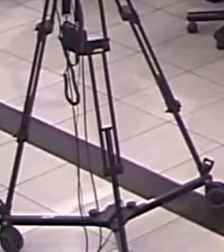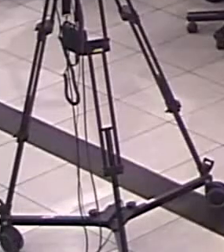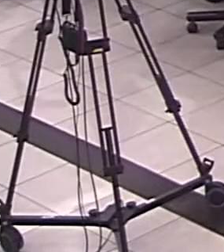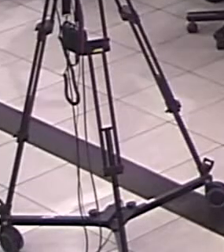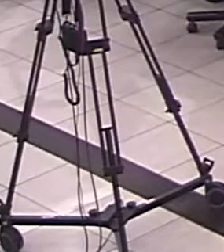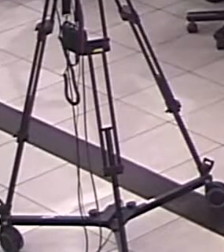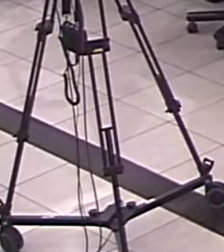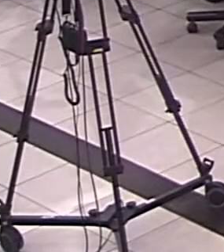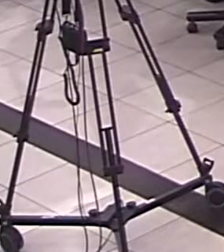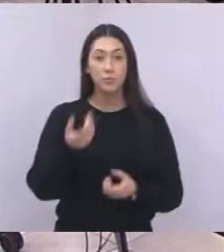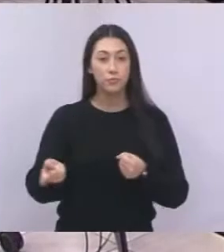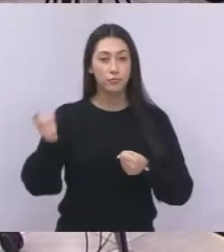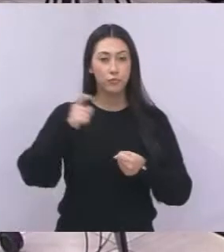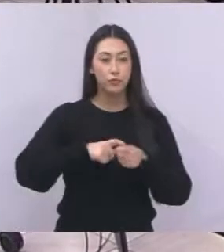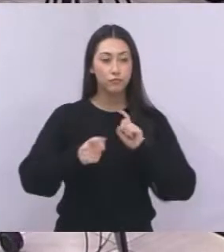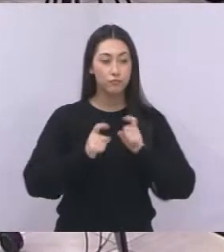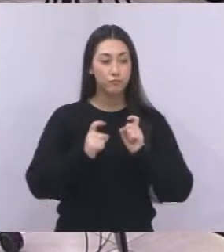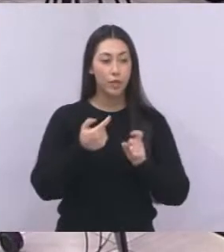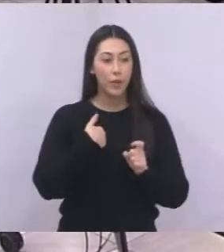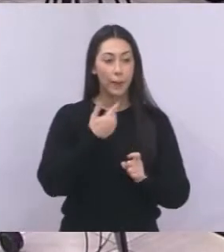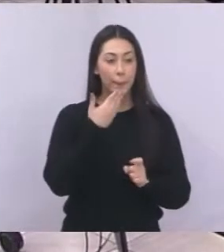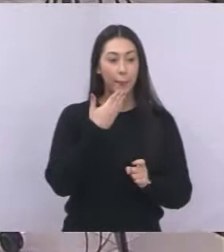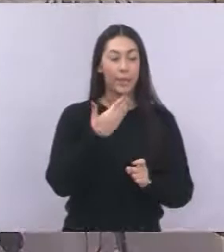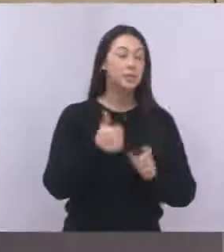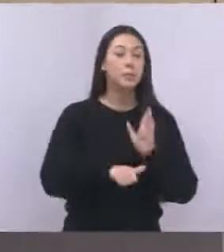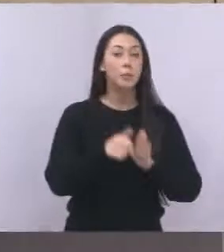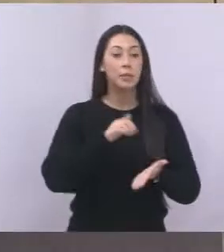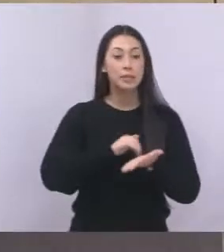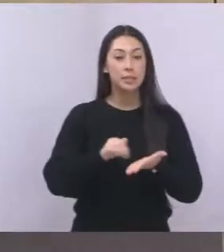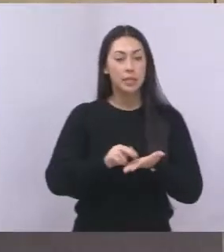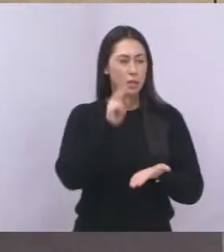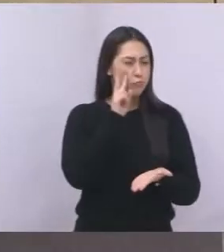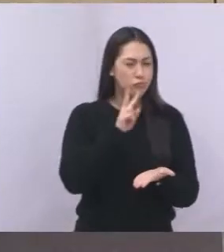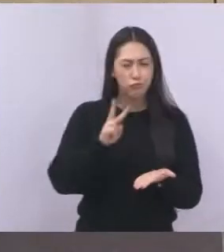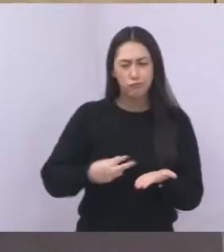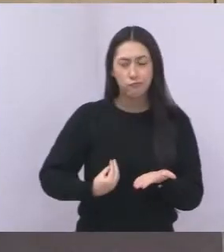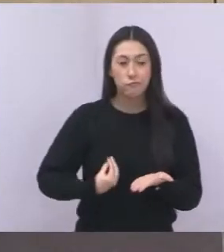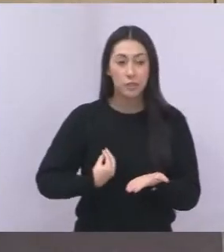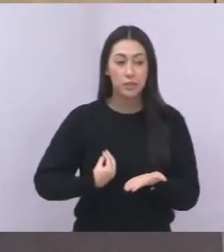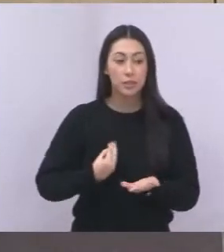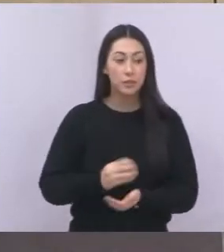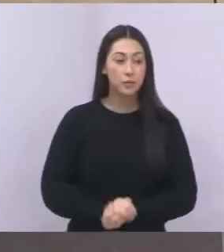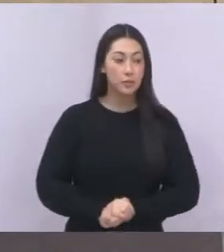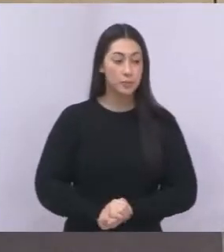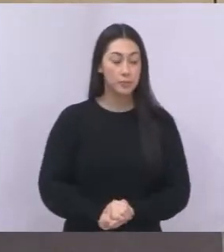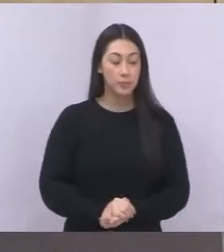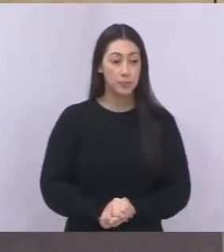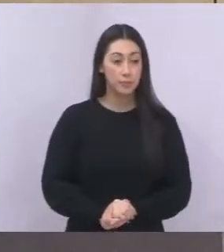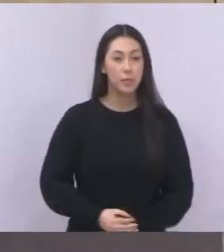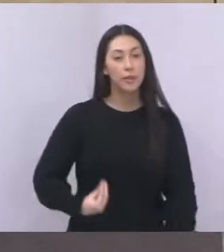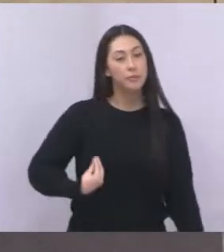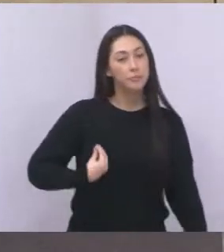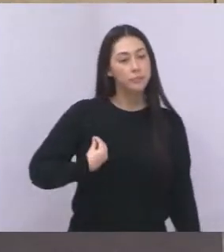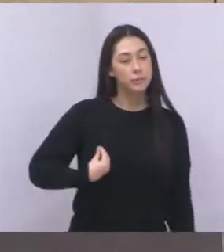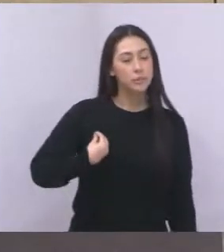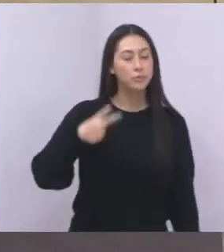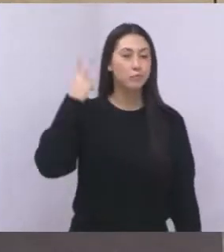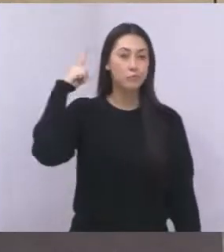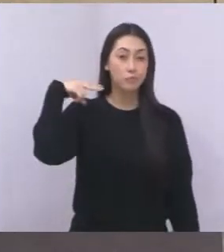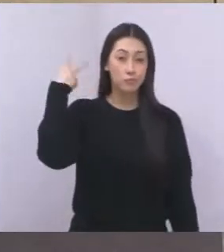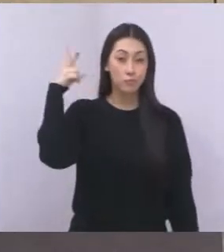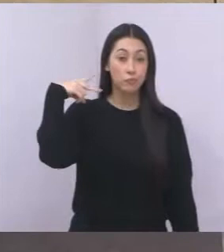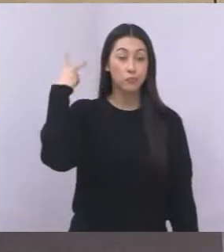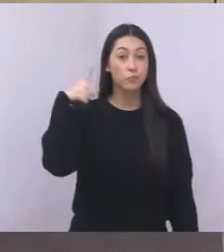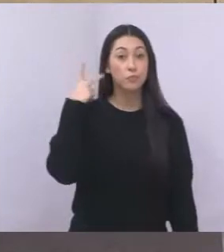Peço, retornando à sessão, peço ao primeiro secretário que faça a verificação de presentes. Estão presentes os